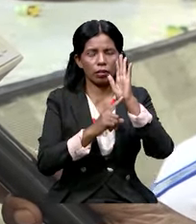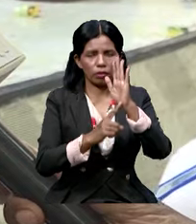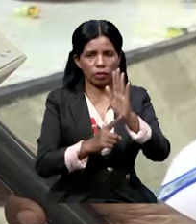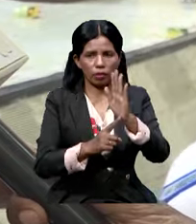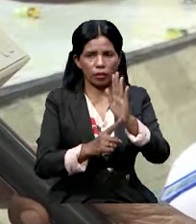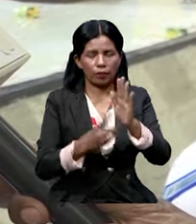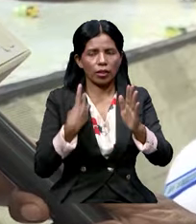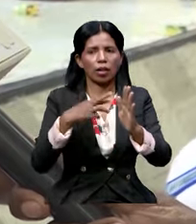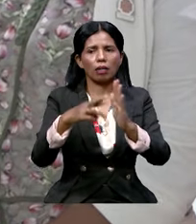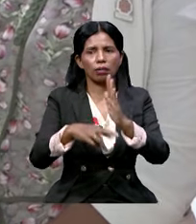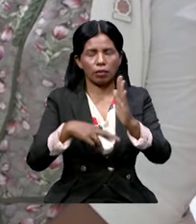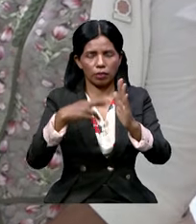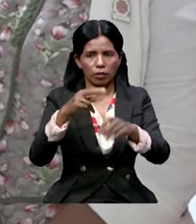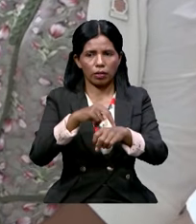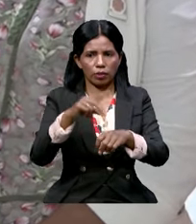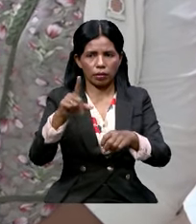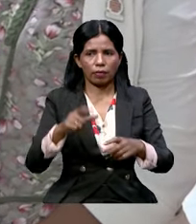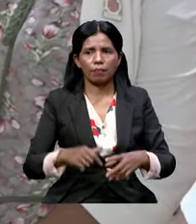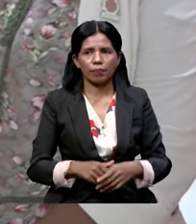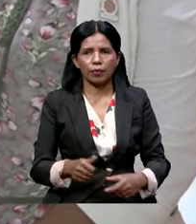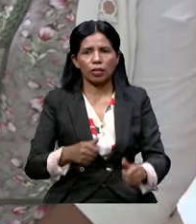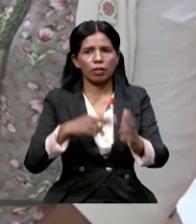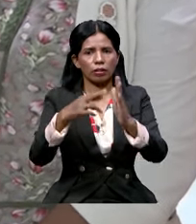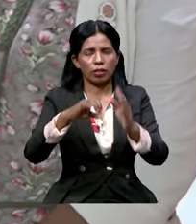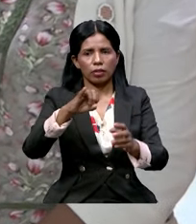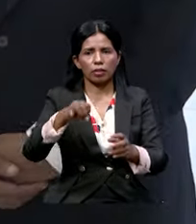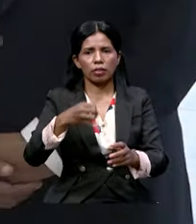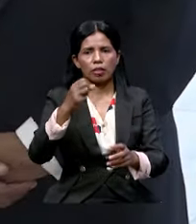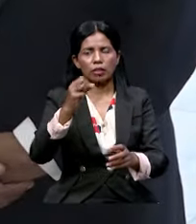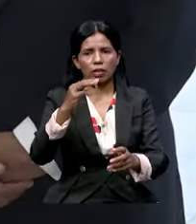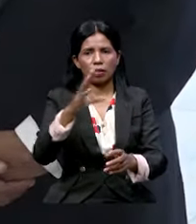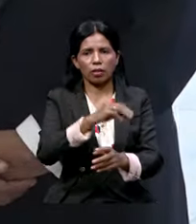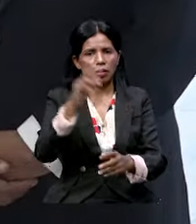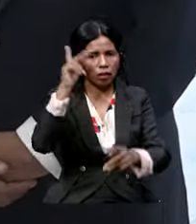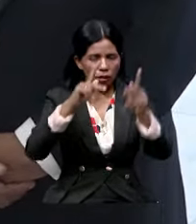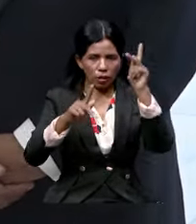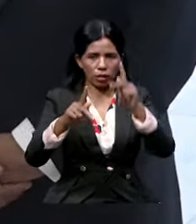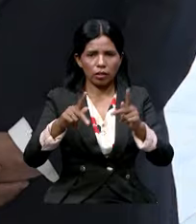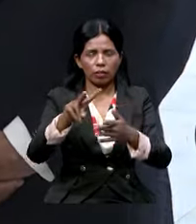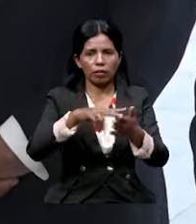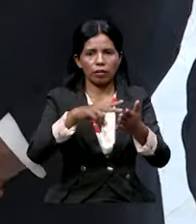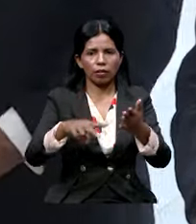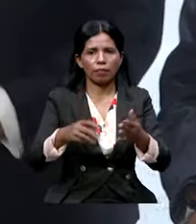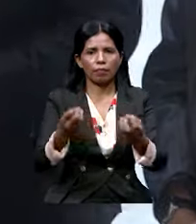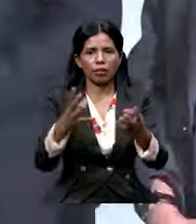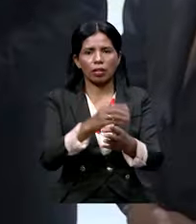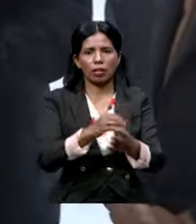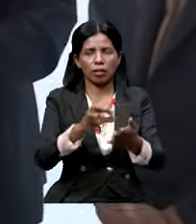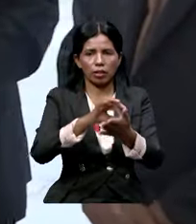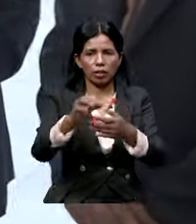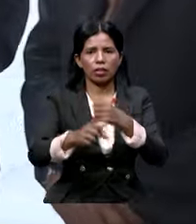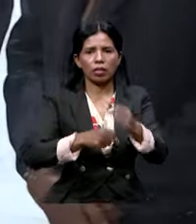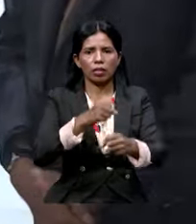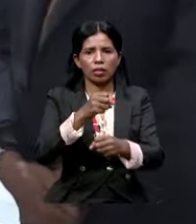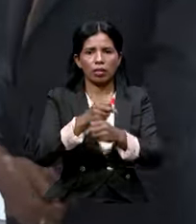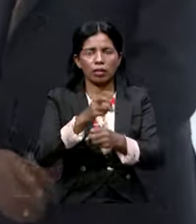kami relator institusional. Tui relatório GSMP caso violência doméstica ho tipo e oin nebe mak resisto e hatinang riuron